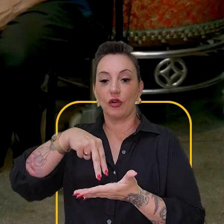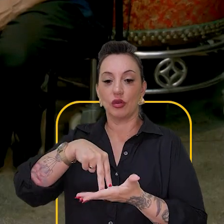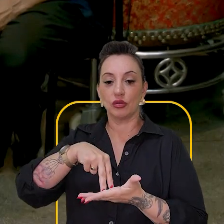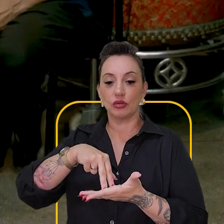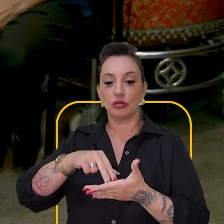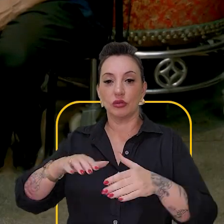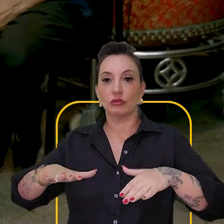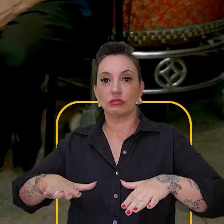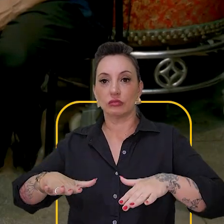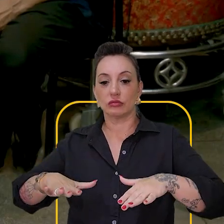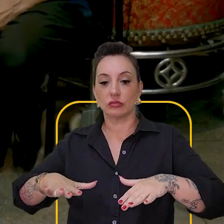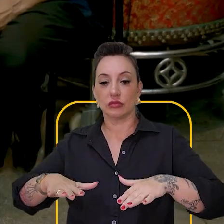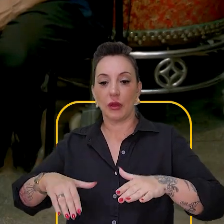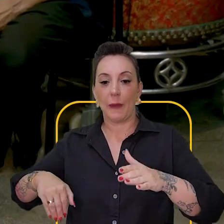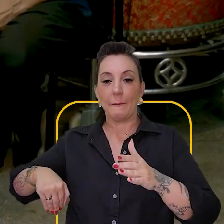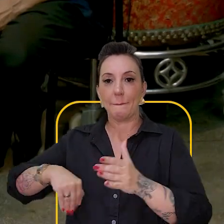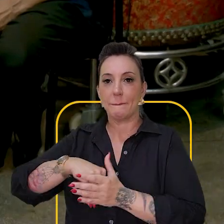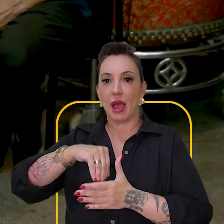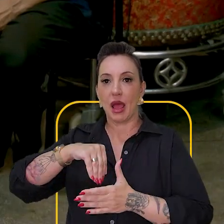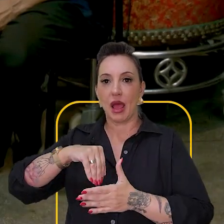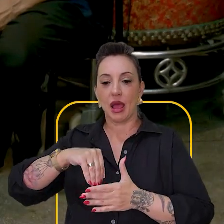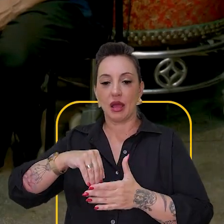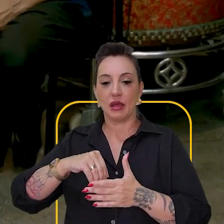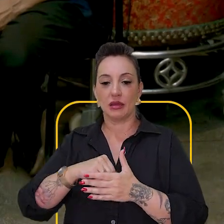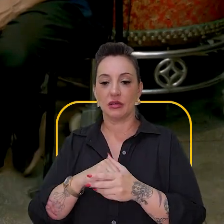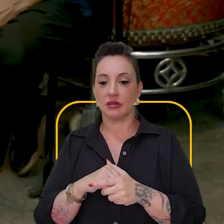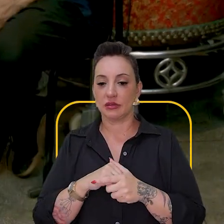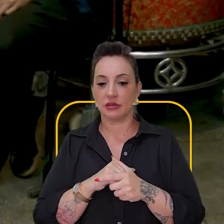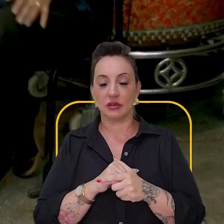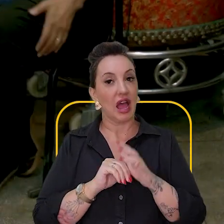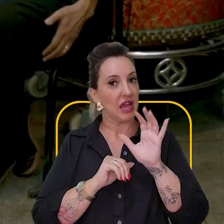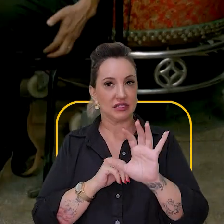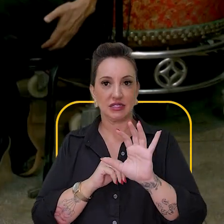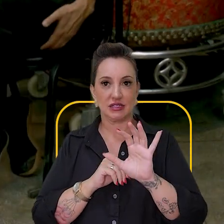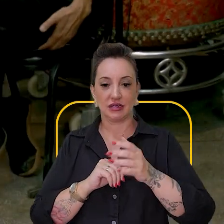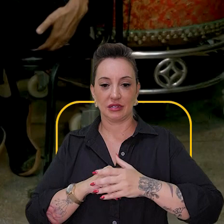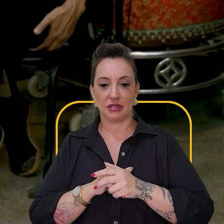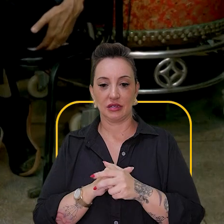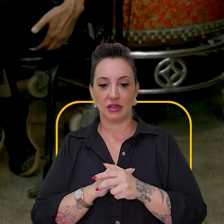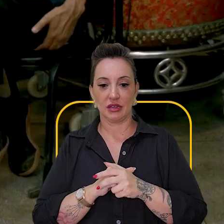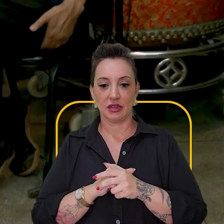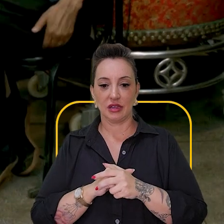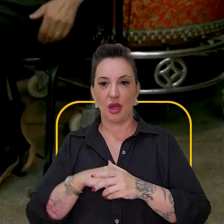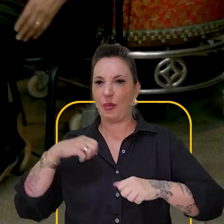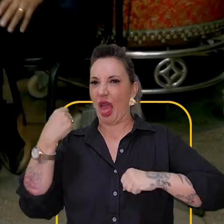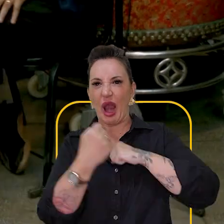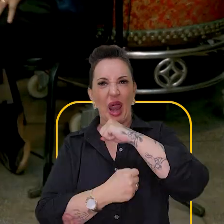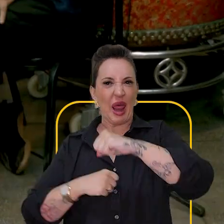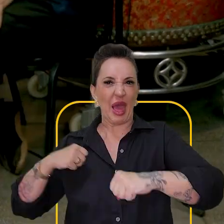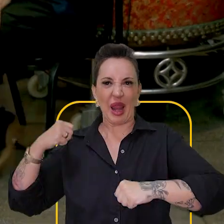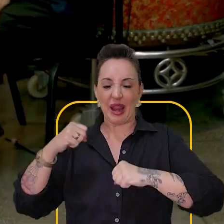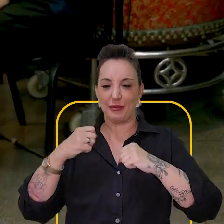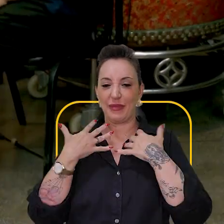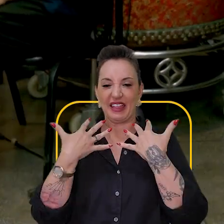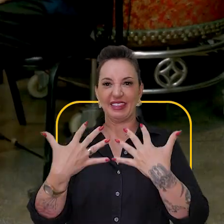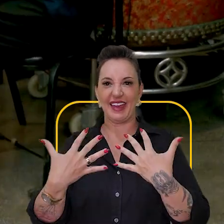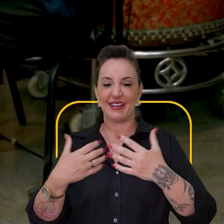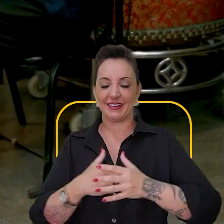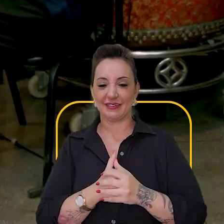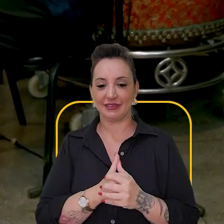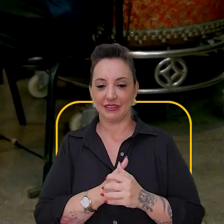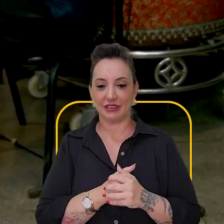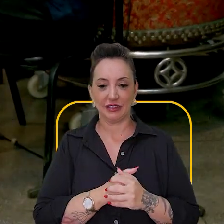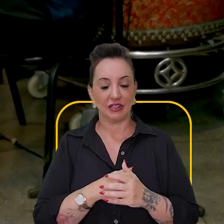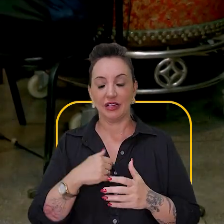voltou o cara pôs a mão no chão para levantar ele virou e chutou Nossa assim e aí sai aquele quebra na plateia eu falei